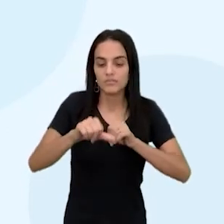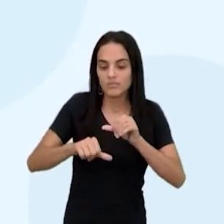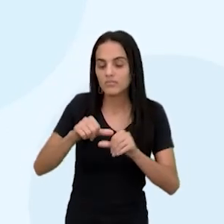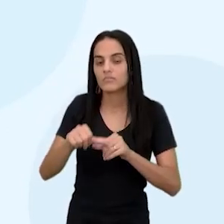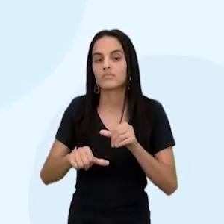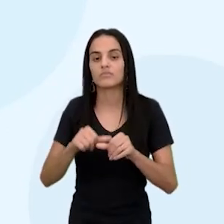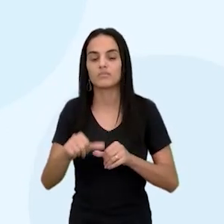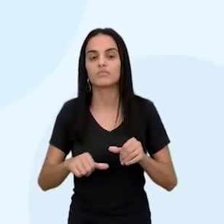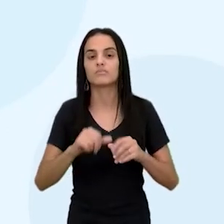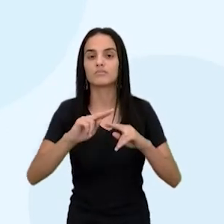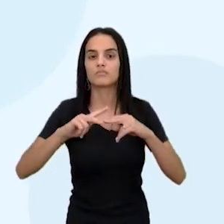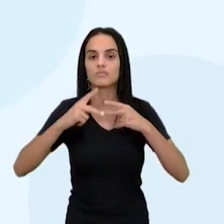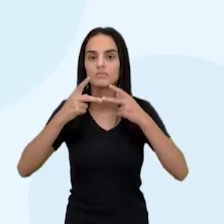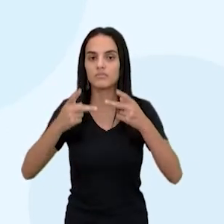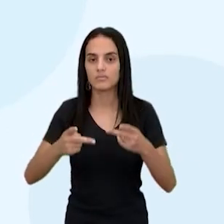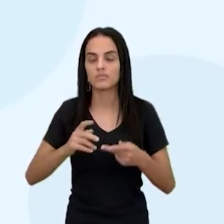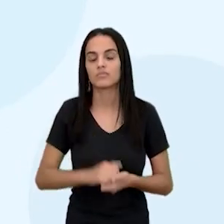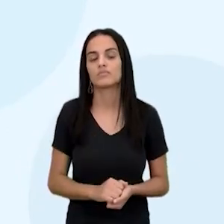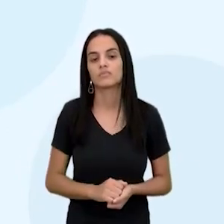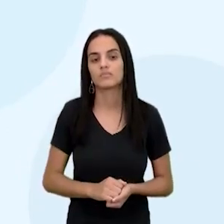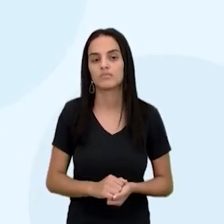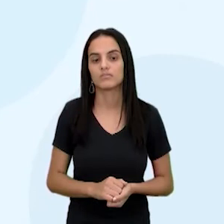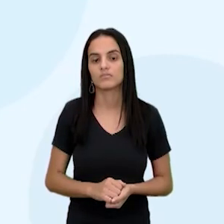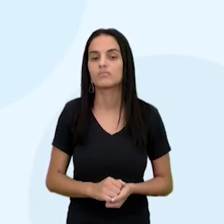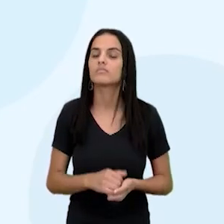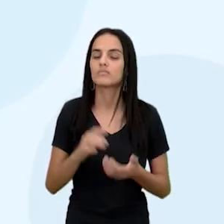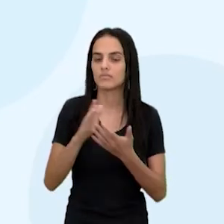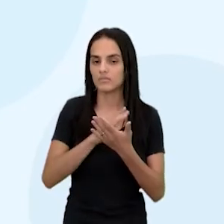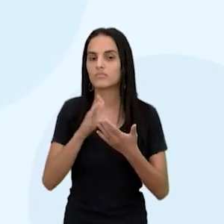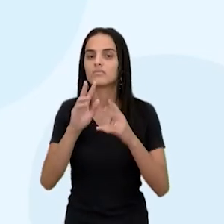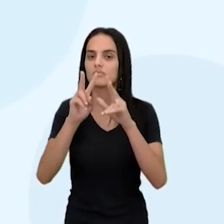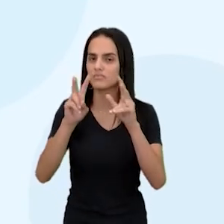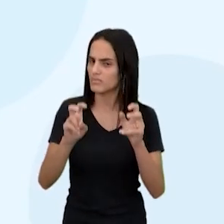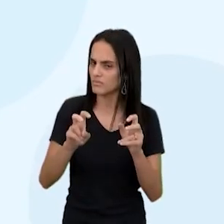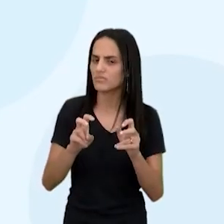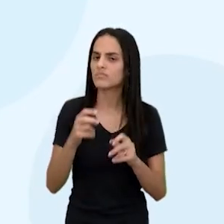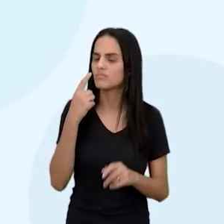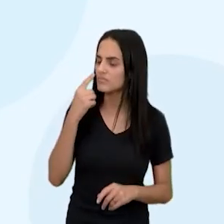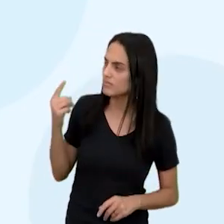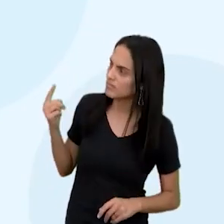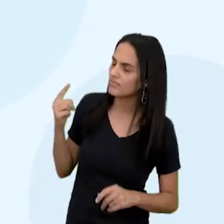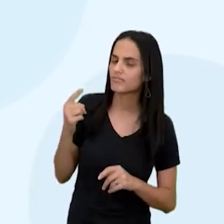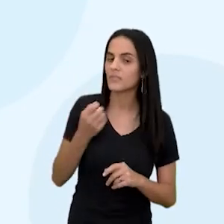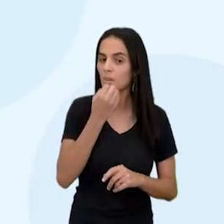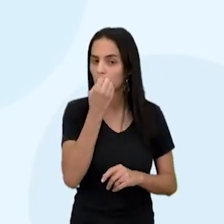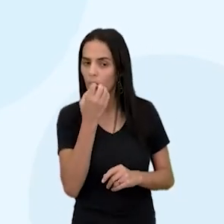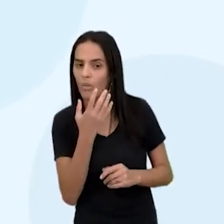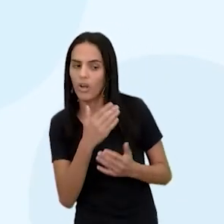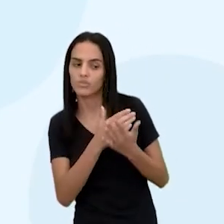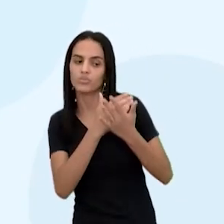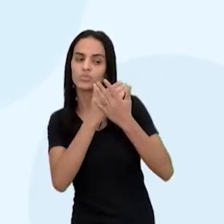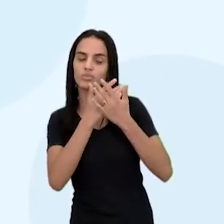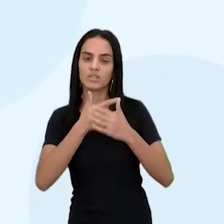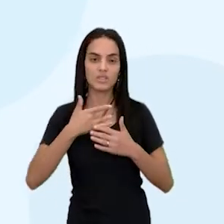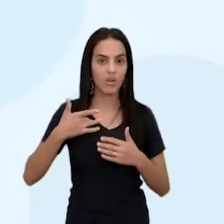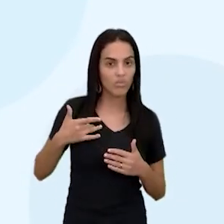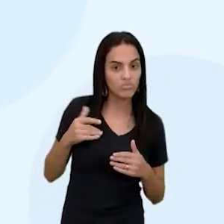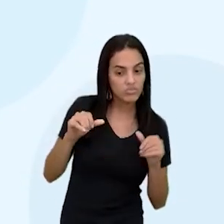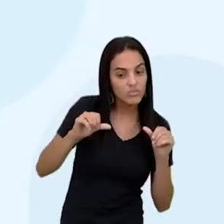soja, começa-se uma campanha sugerindo que a banha poderia entupir veia, causar